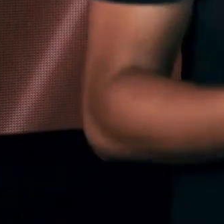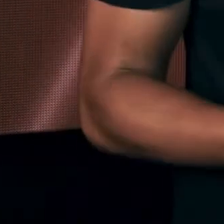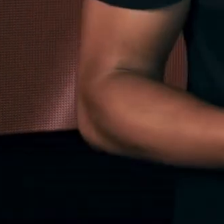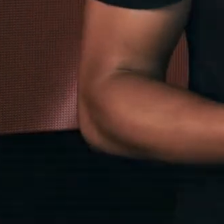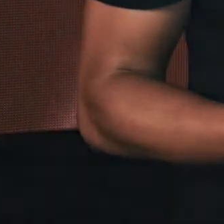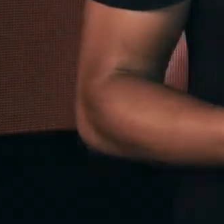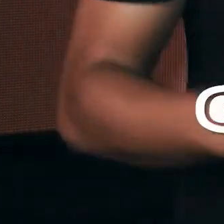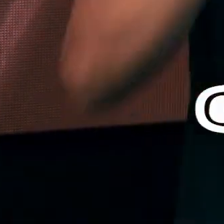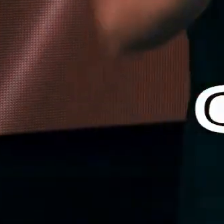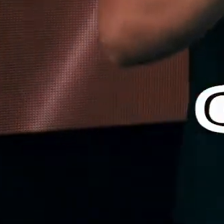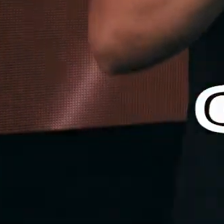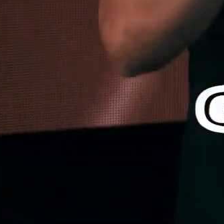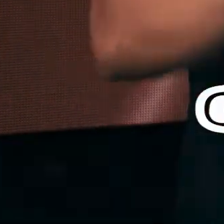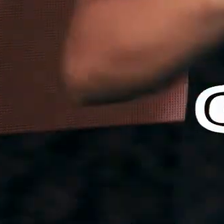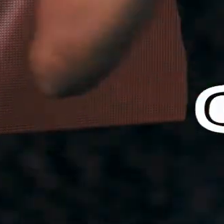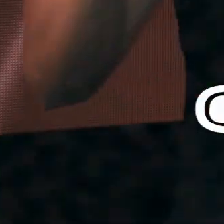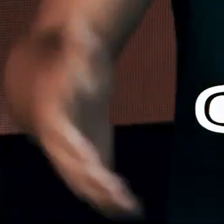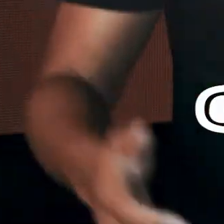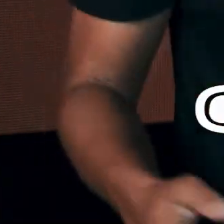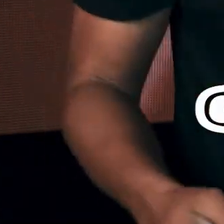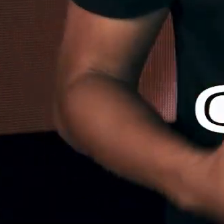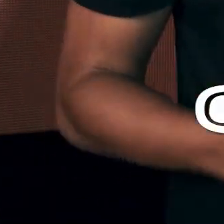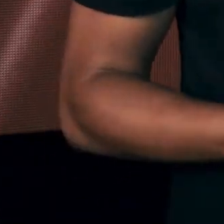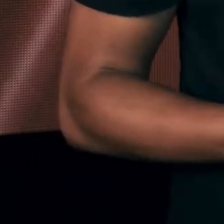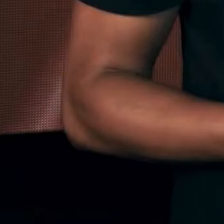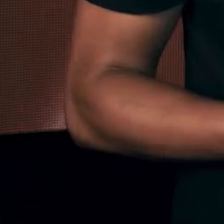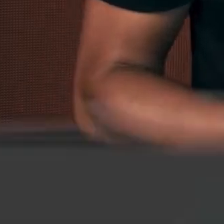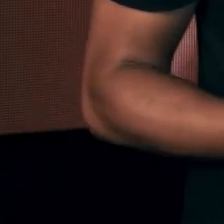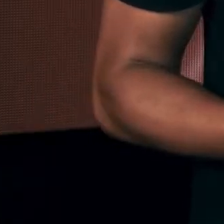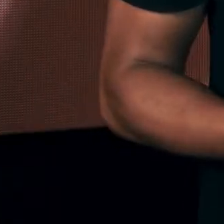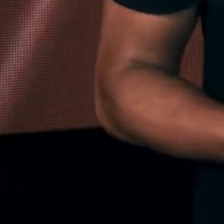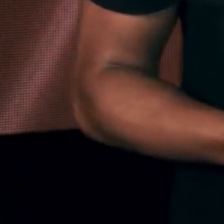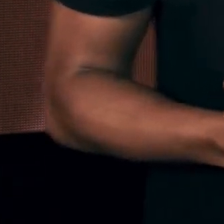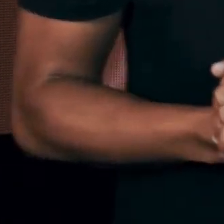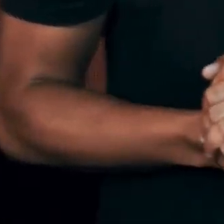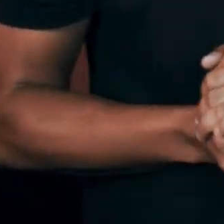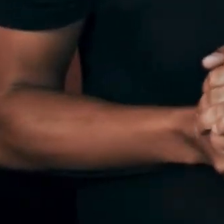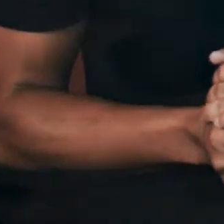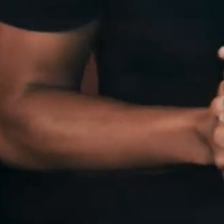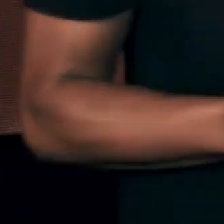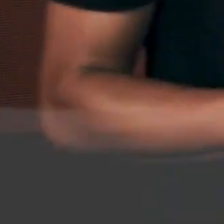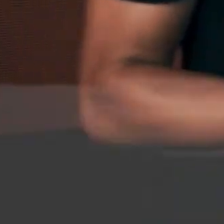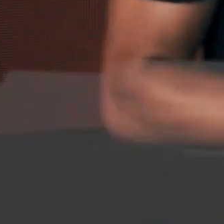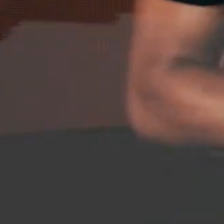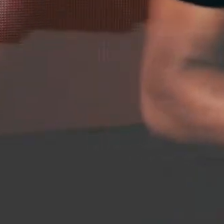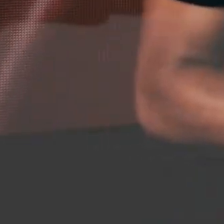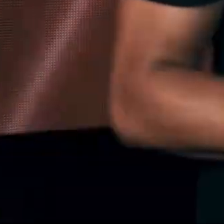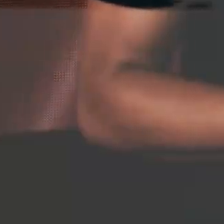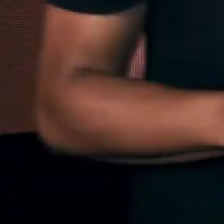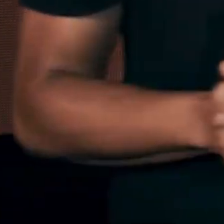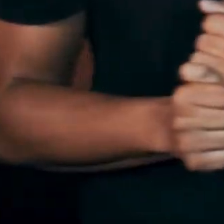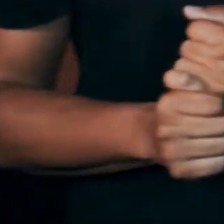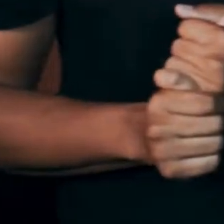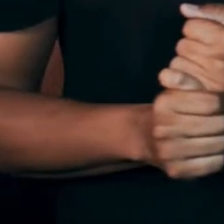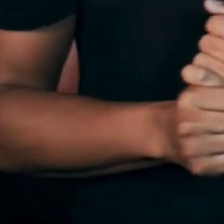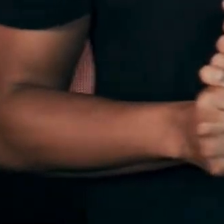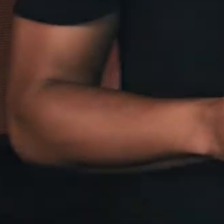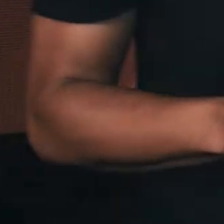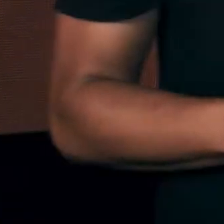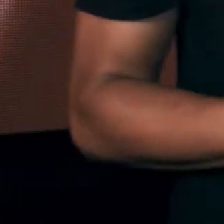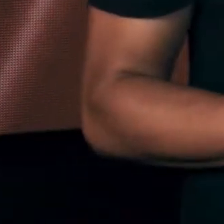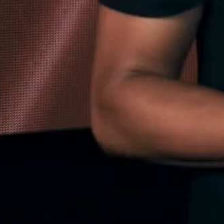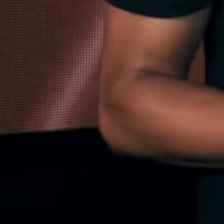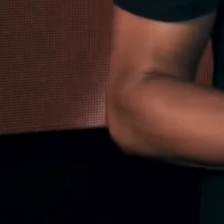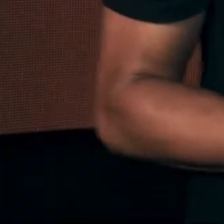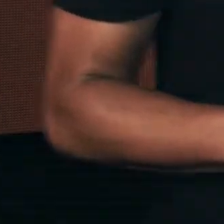ficar por dentro disso tudo. @ConnectADVEC. E ainda esteja por dentro do nosso site oficial, fiadevec.org, para